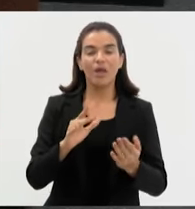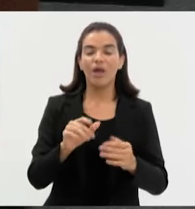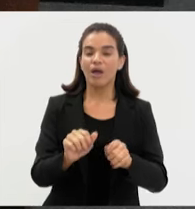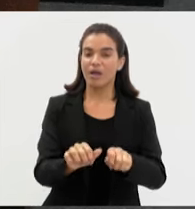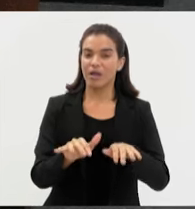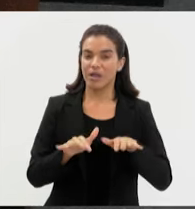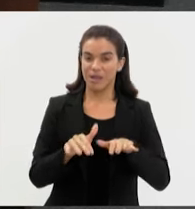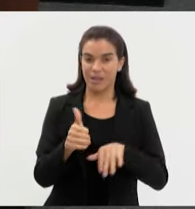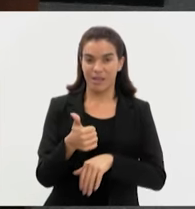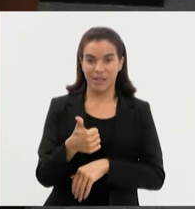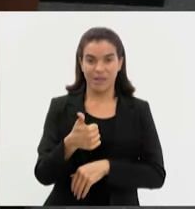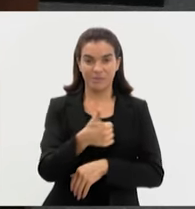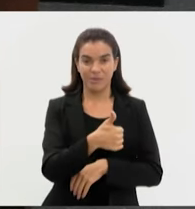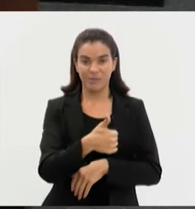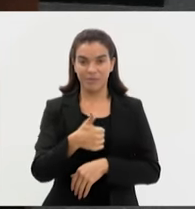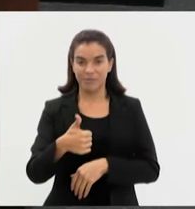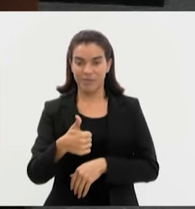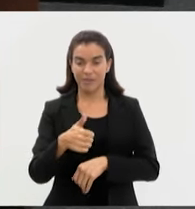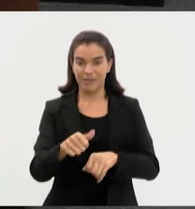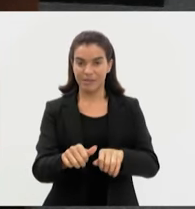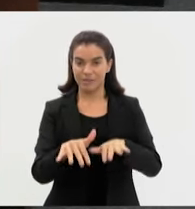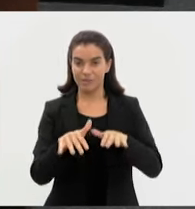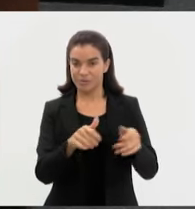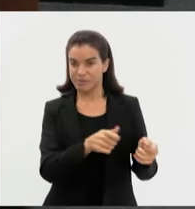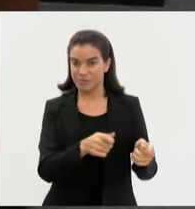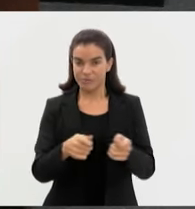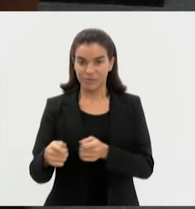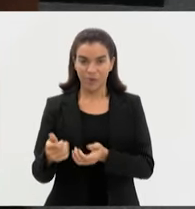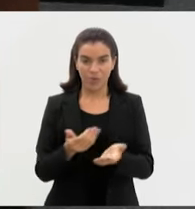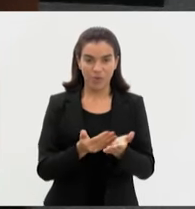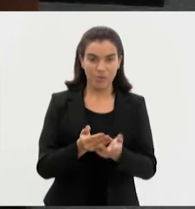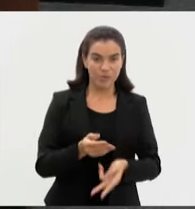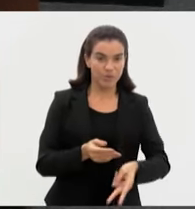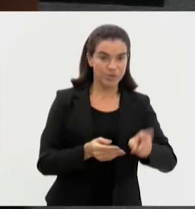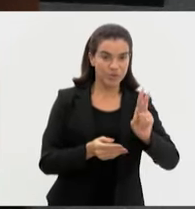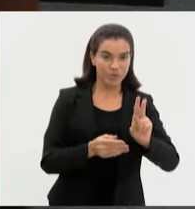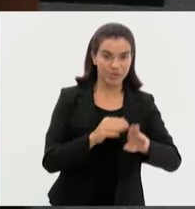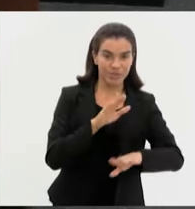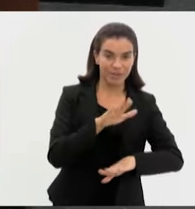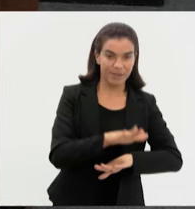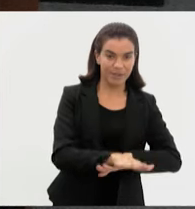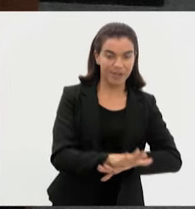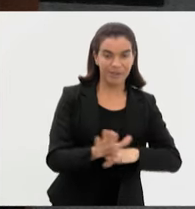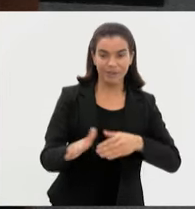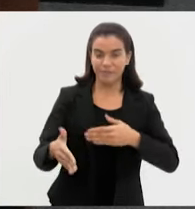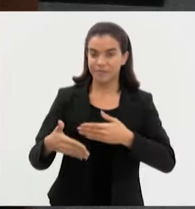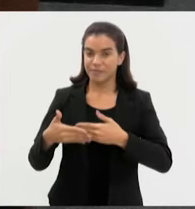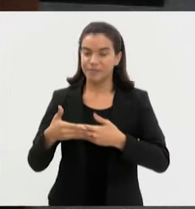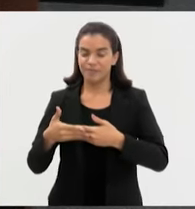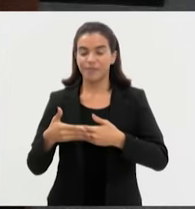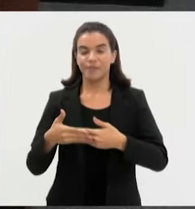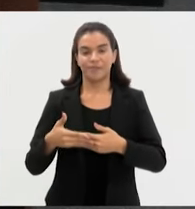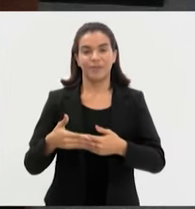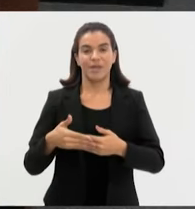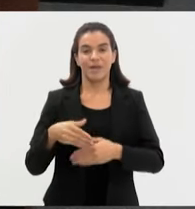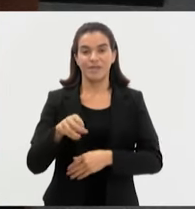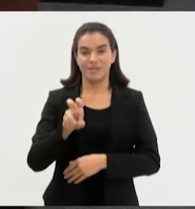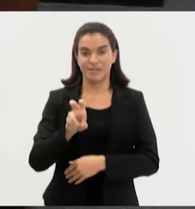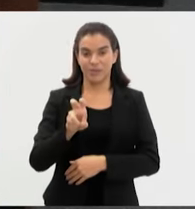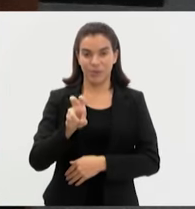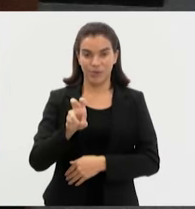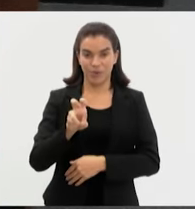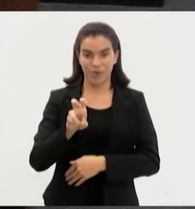na 11ª sessão ordinária que iniciada às 14 horas foi encerrada às 17